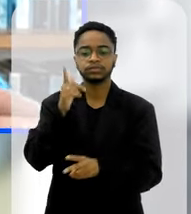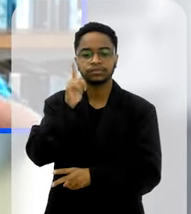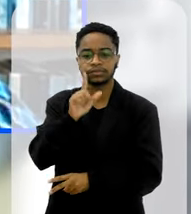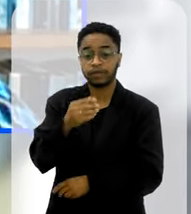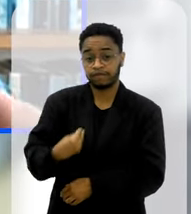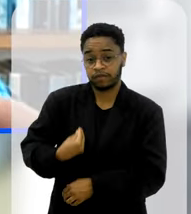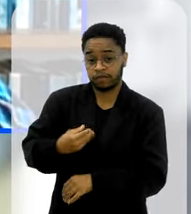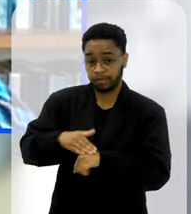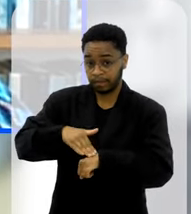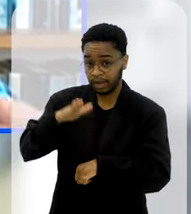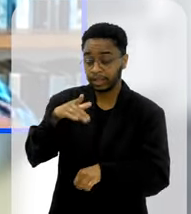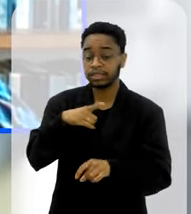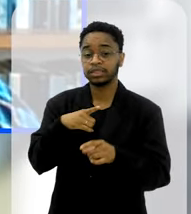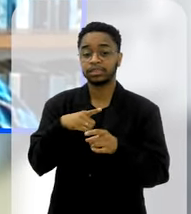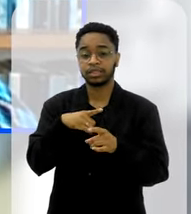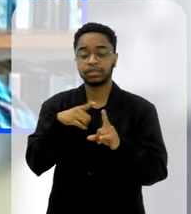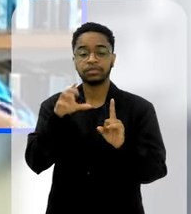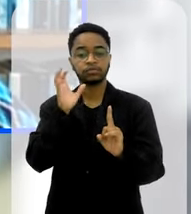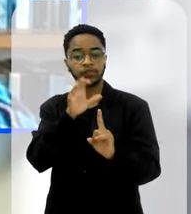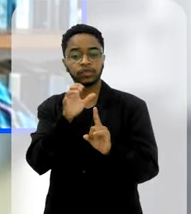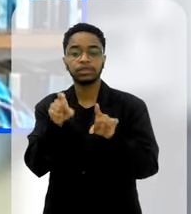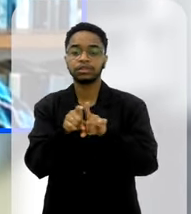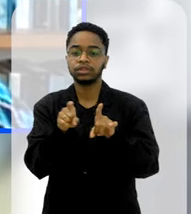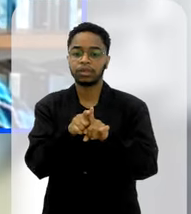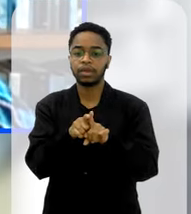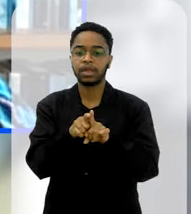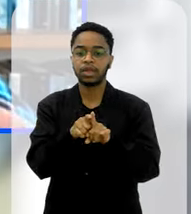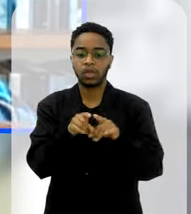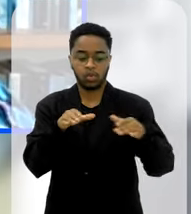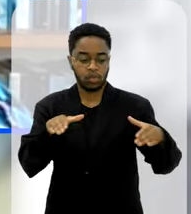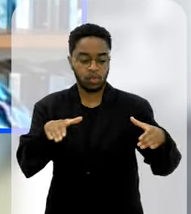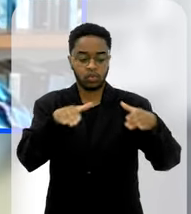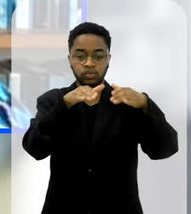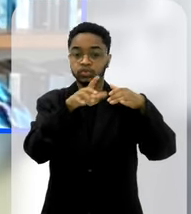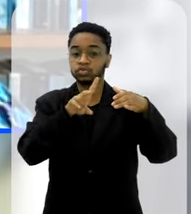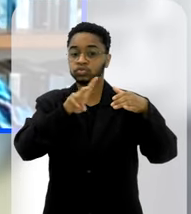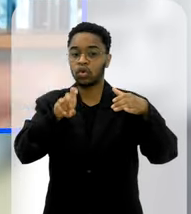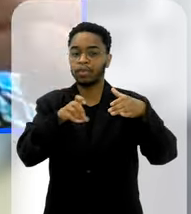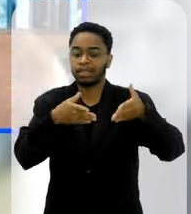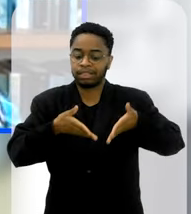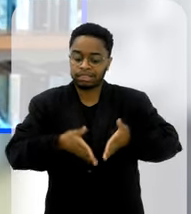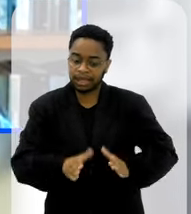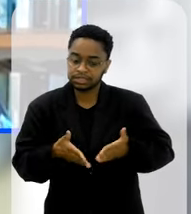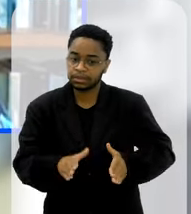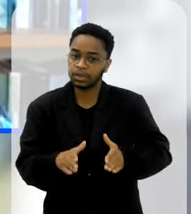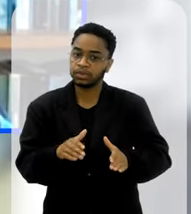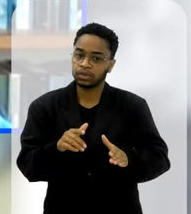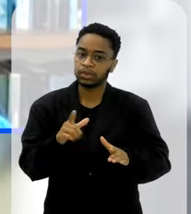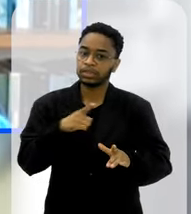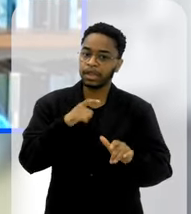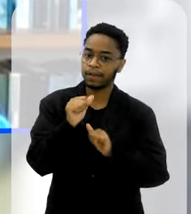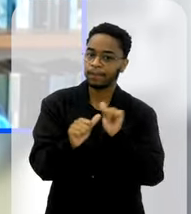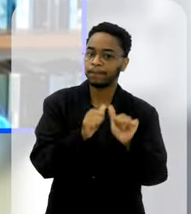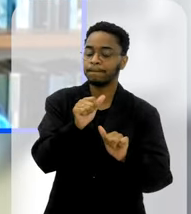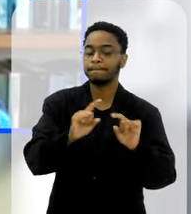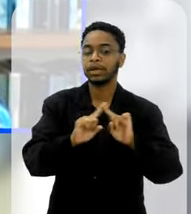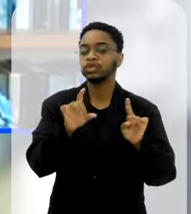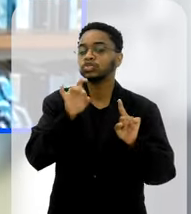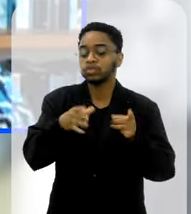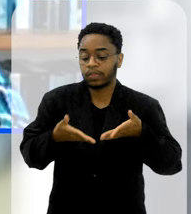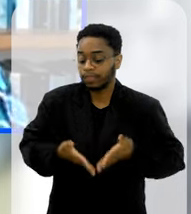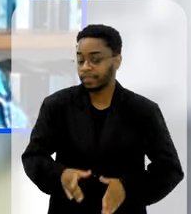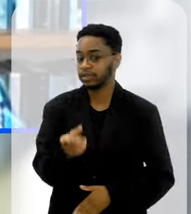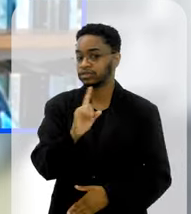longevidade, houvesse também, e há um impacto também na pirâmide etária com relação aos nascimentos, mas não só com relação aos